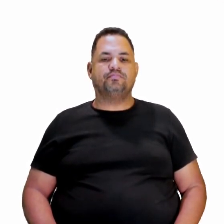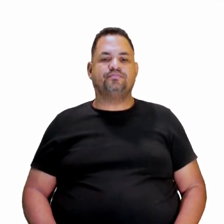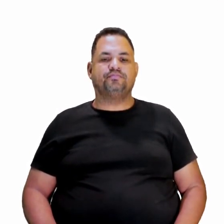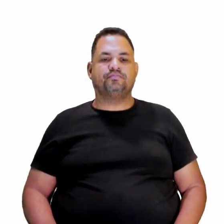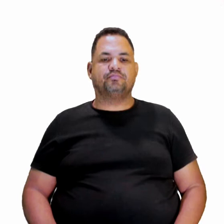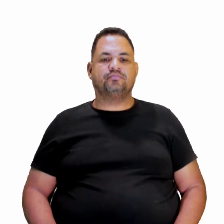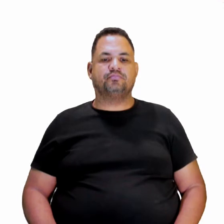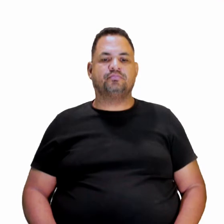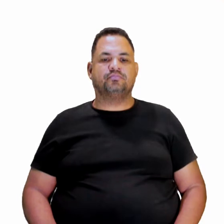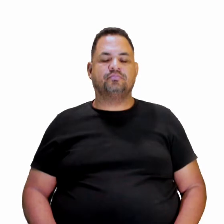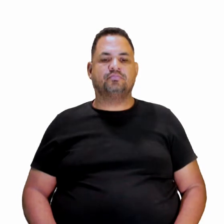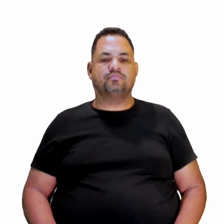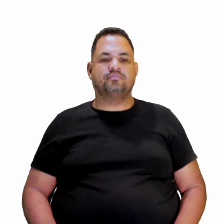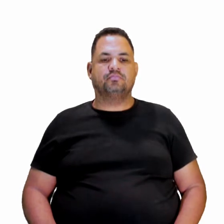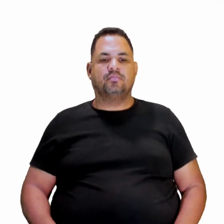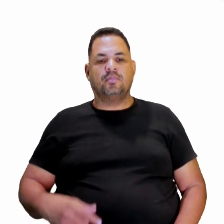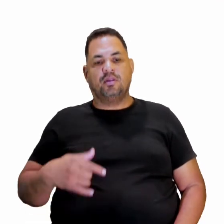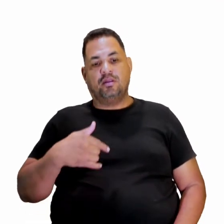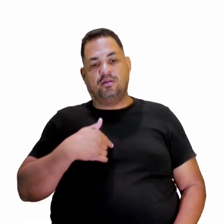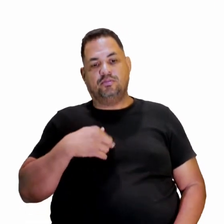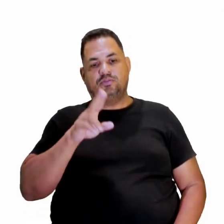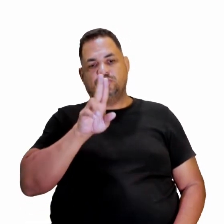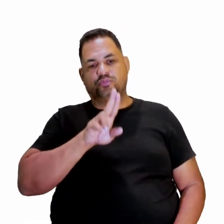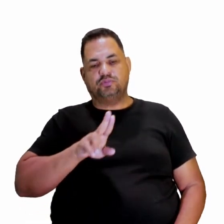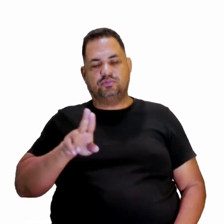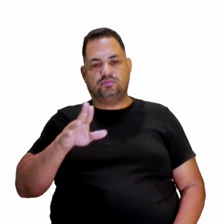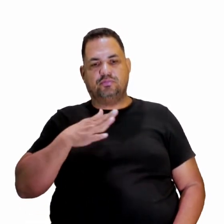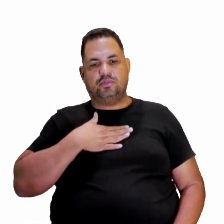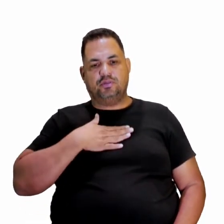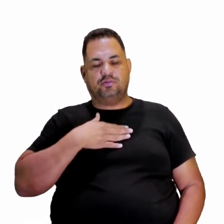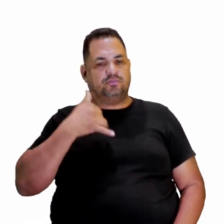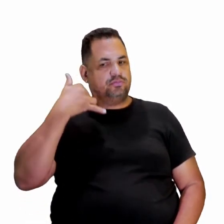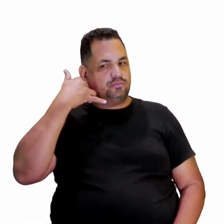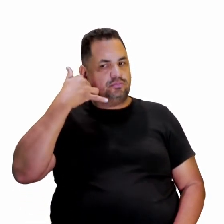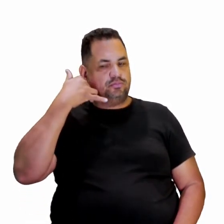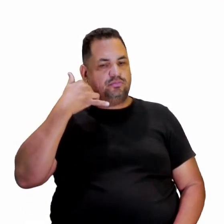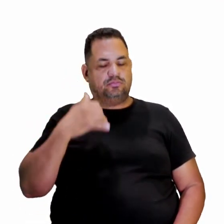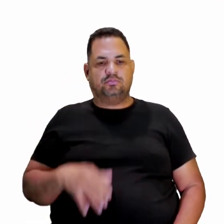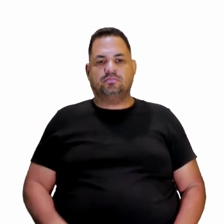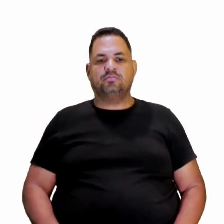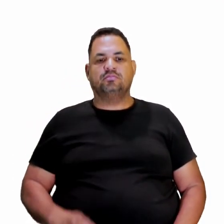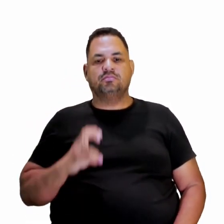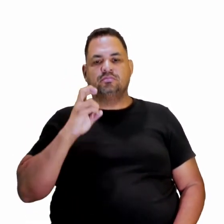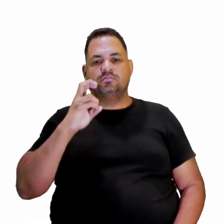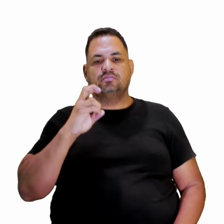I used my phone. Eu usei meu telefone. A próxima vai ser a 5.